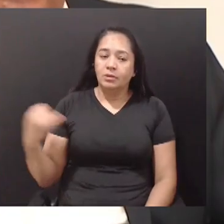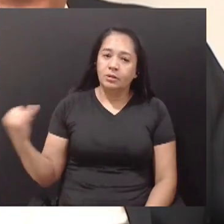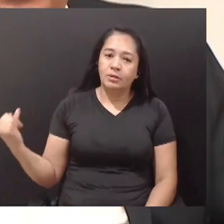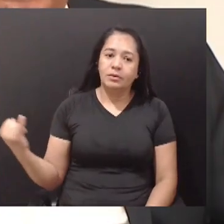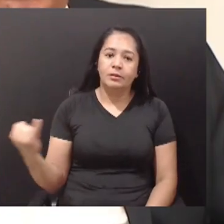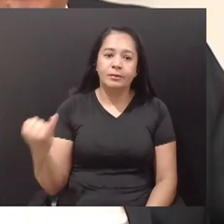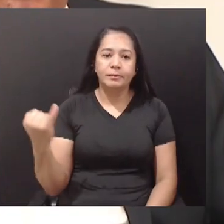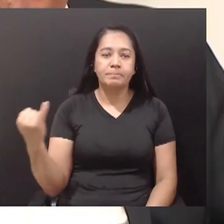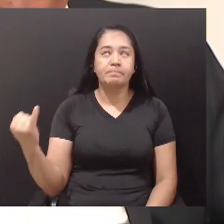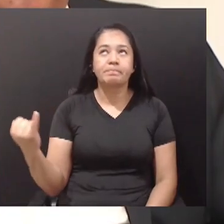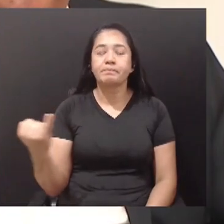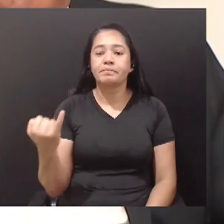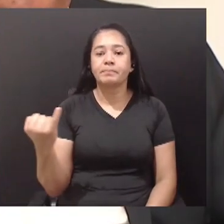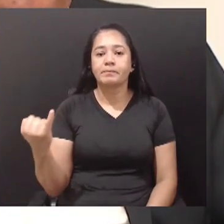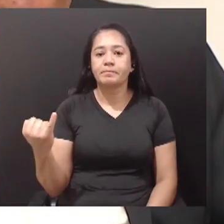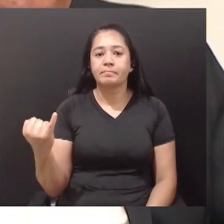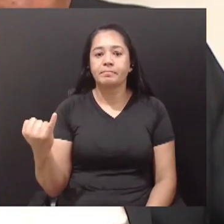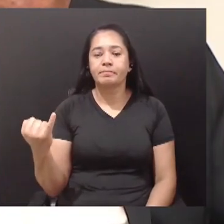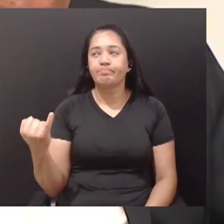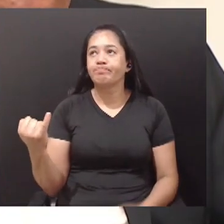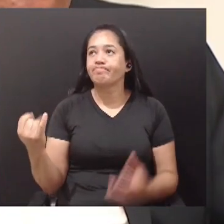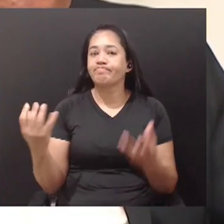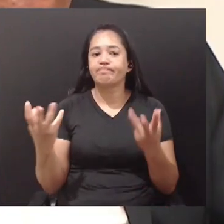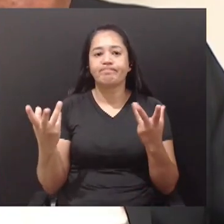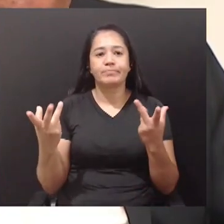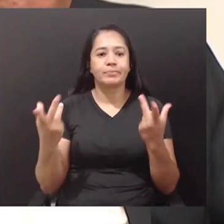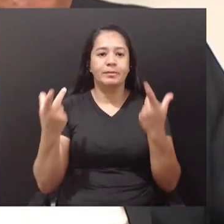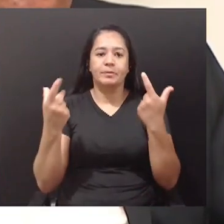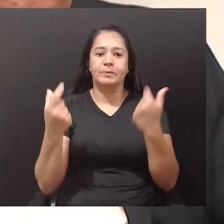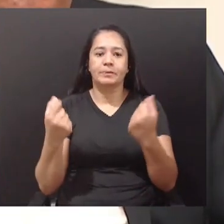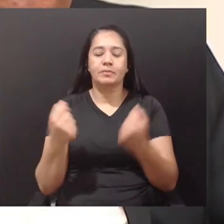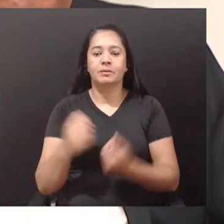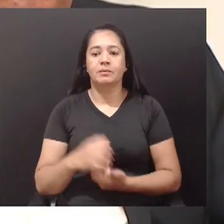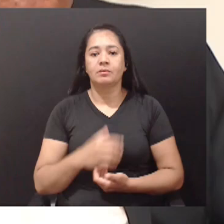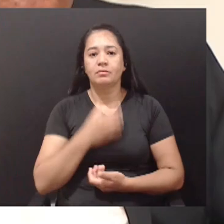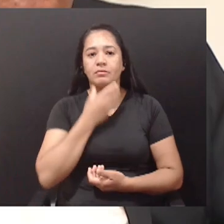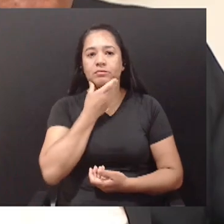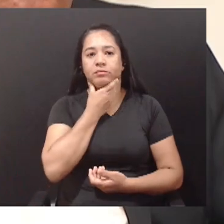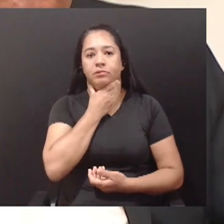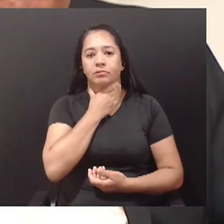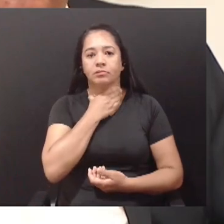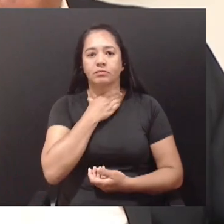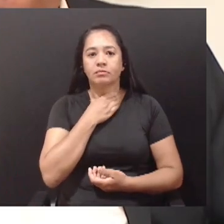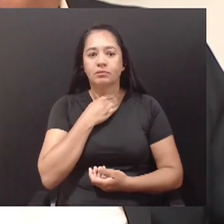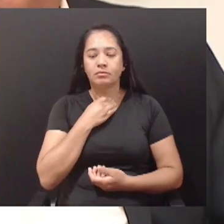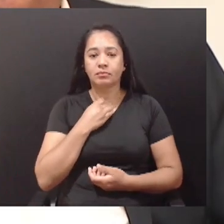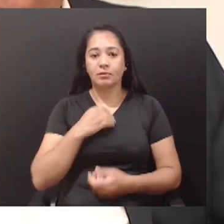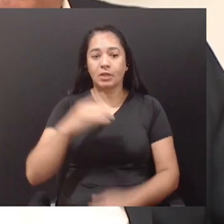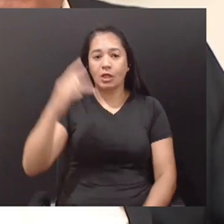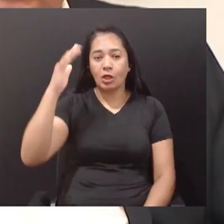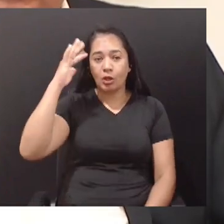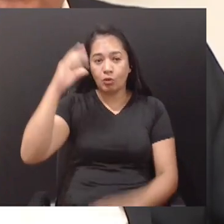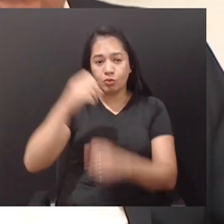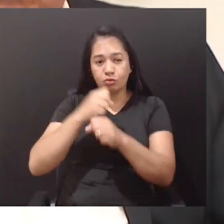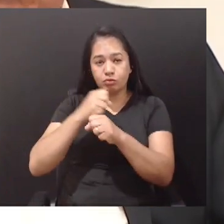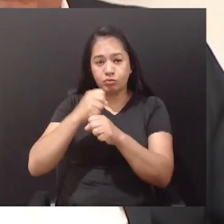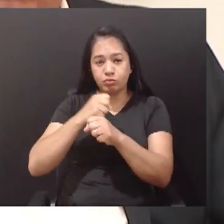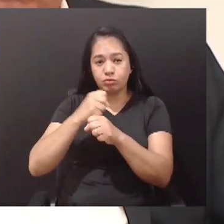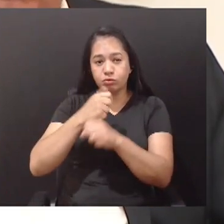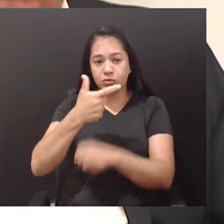importância incalculável. É um sonho de 25 anos atrás.